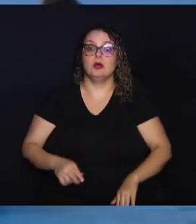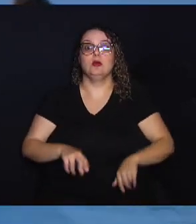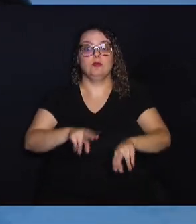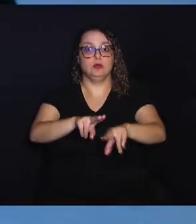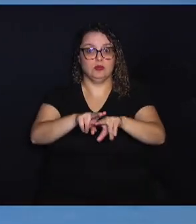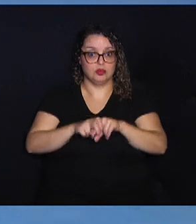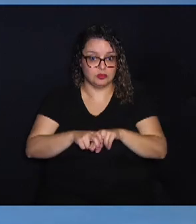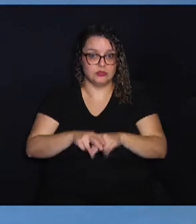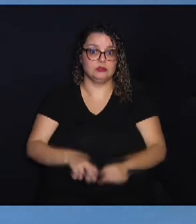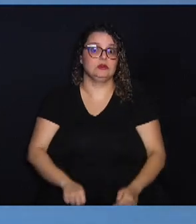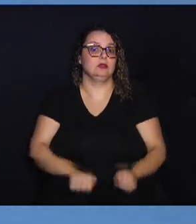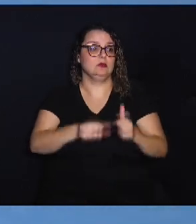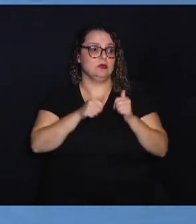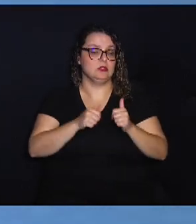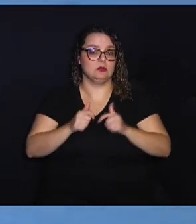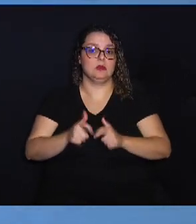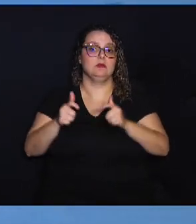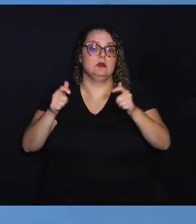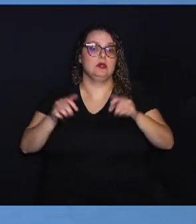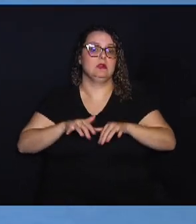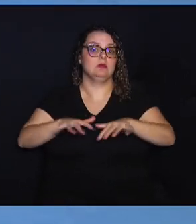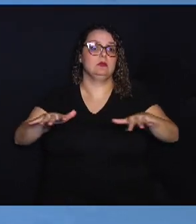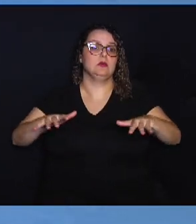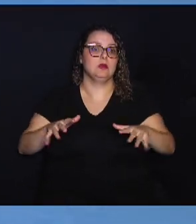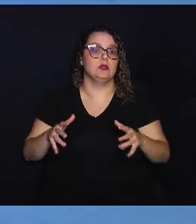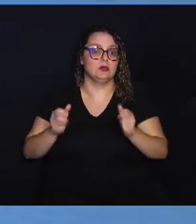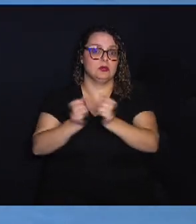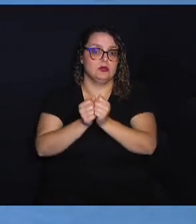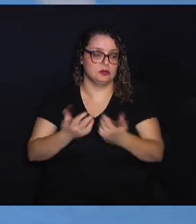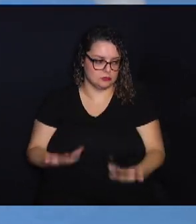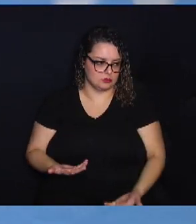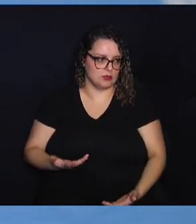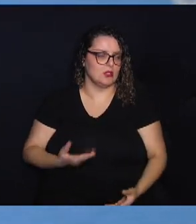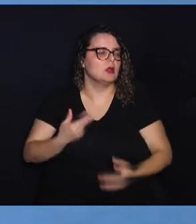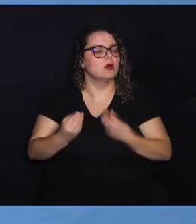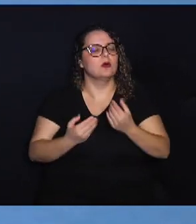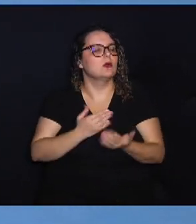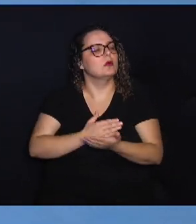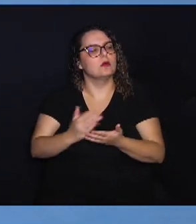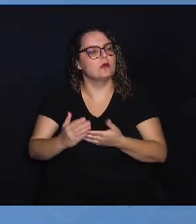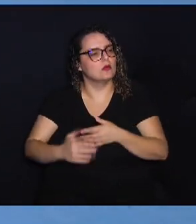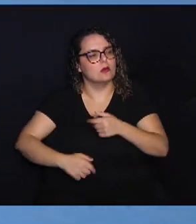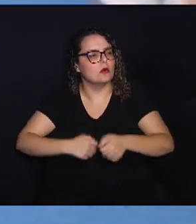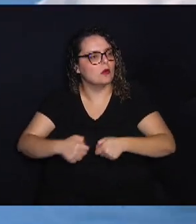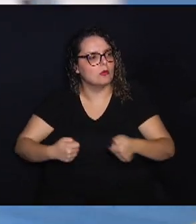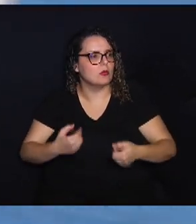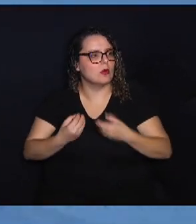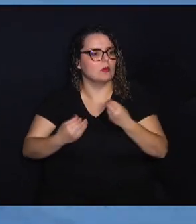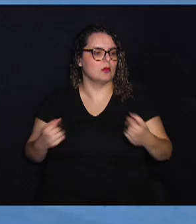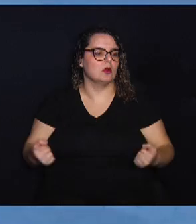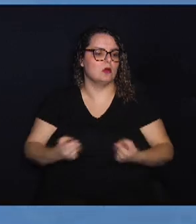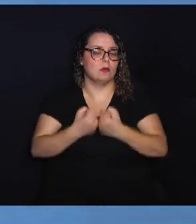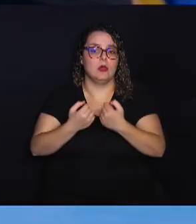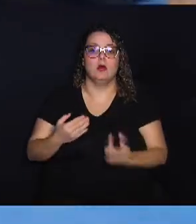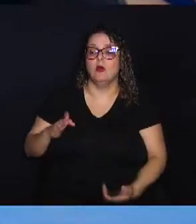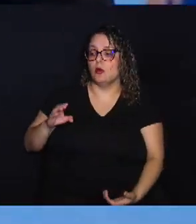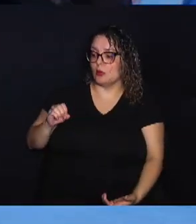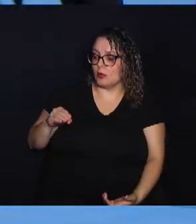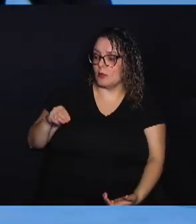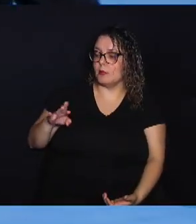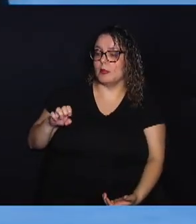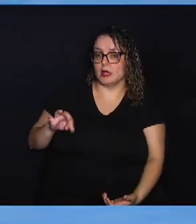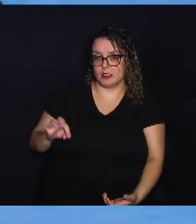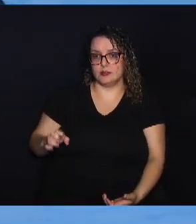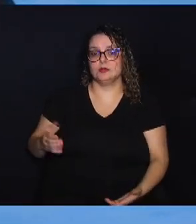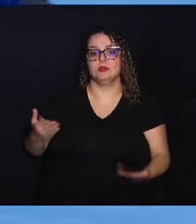benefício e prosperidade mútua. E Nádia, como que se inicia uma luta de judô? Como que é um combate de judô? Então, o combate de judô atualmente